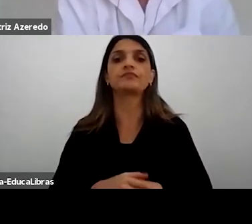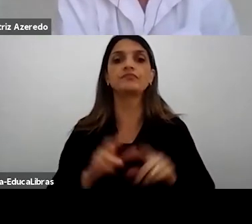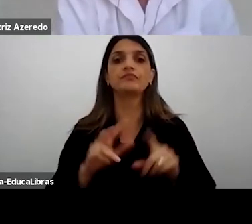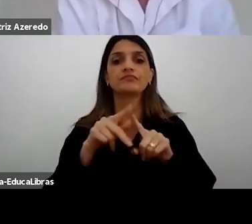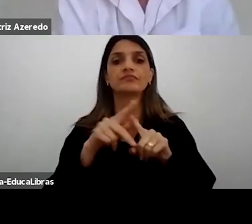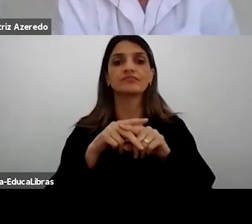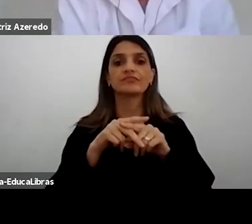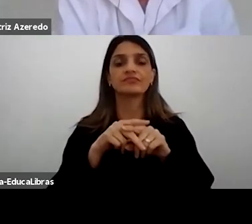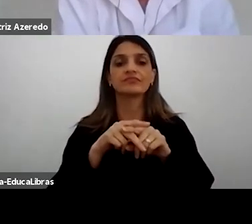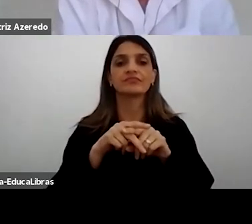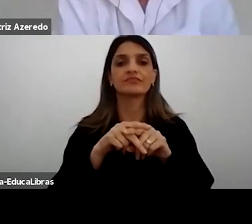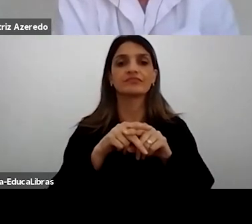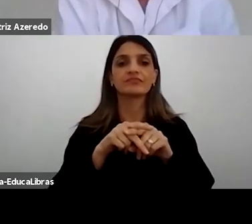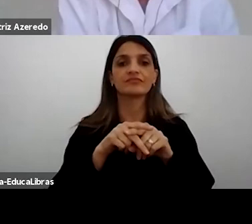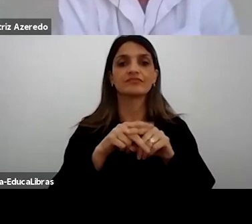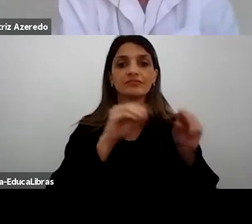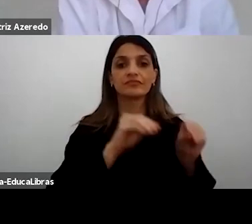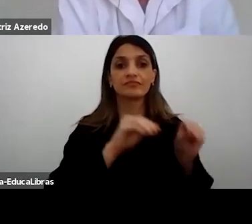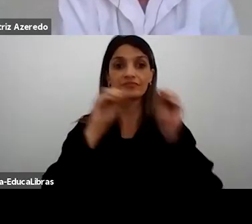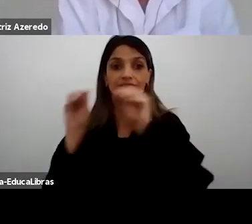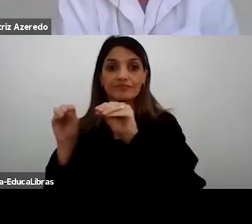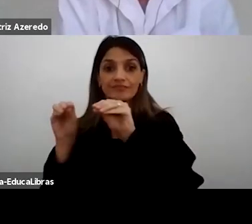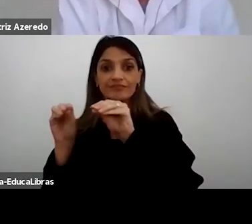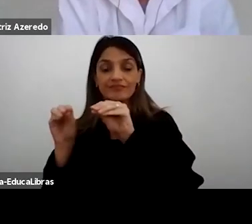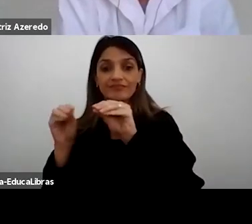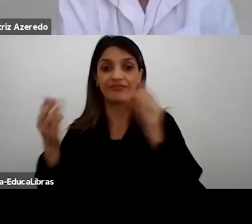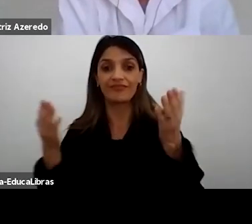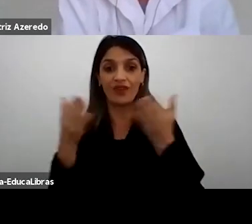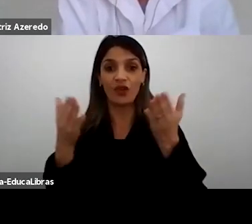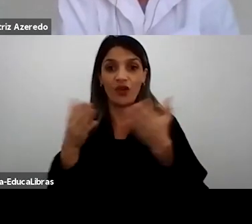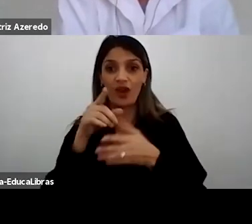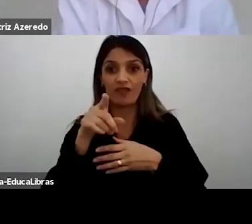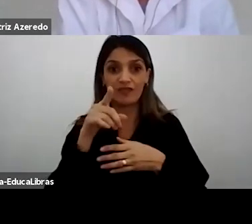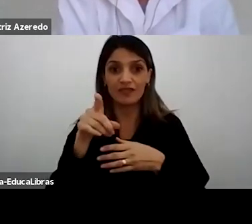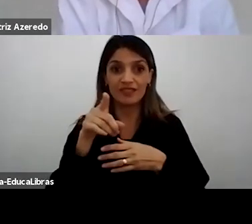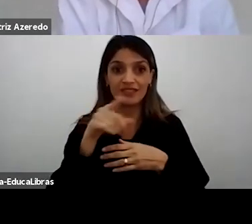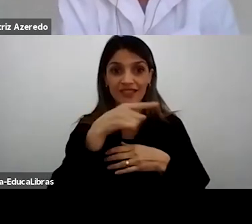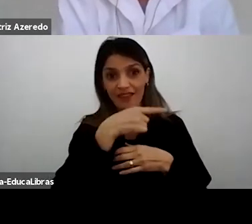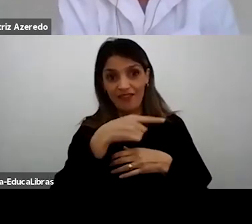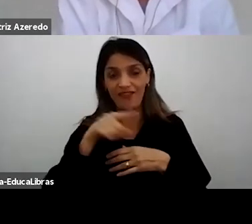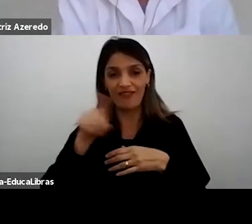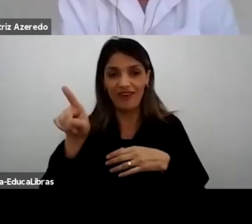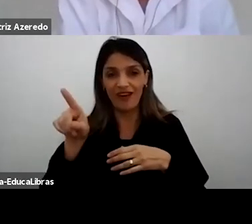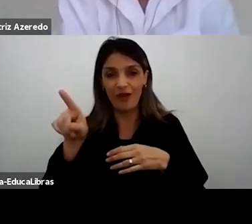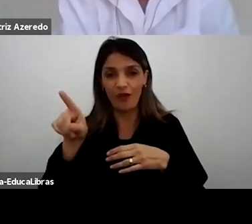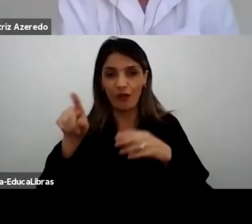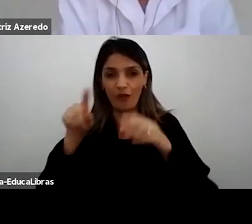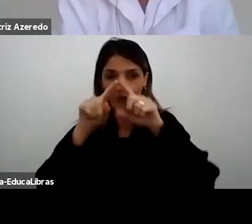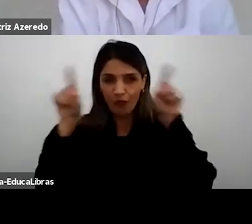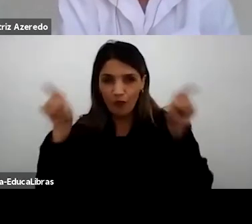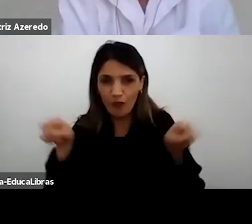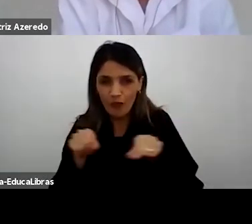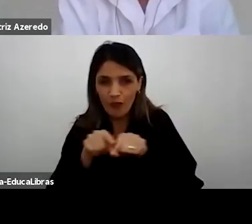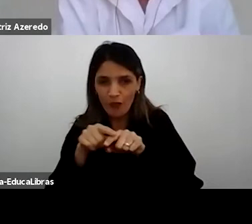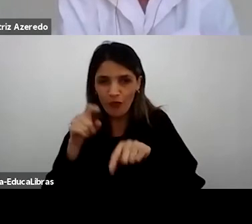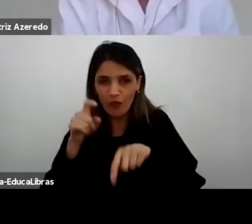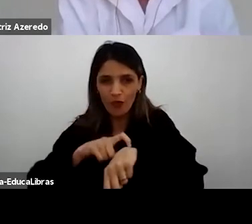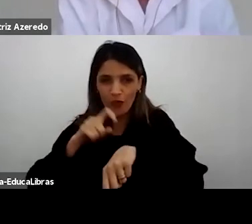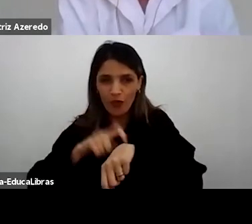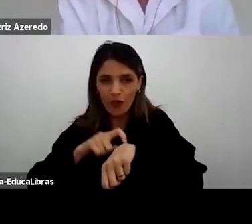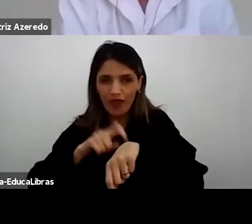teletransporte. Eu vou mandar vocês agora numa cápsula de tempo para